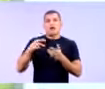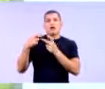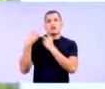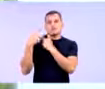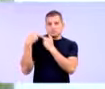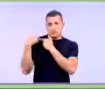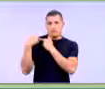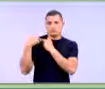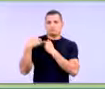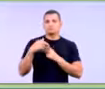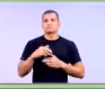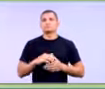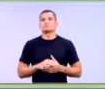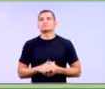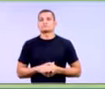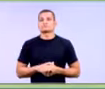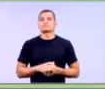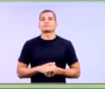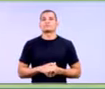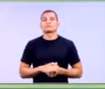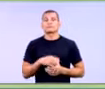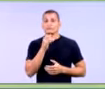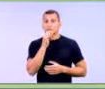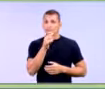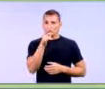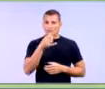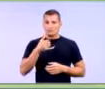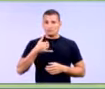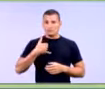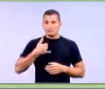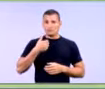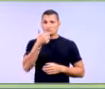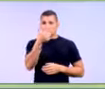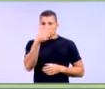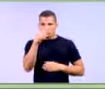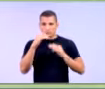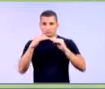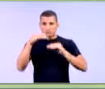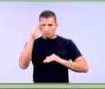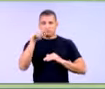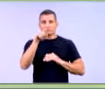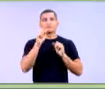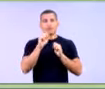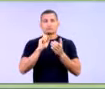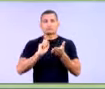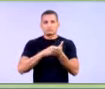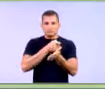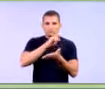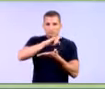você fica com a responsabilidade de assinar esse termo, que é tripartite.